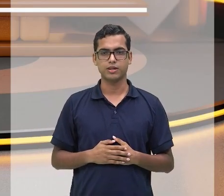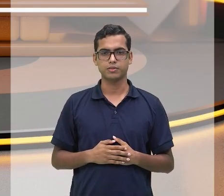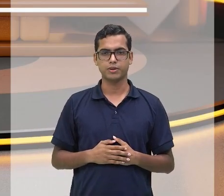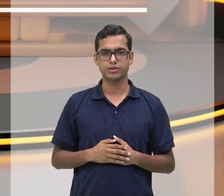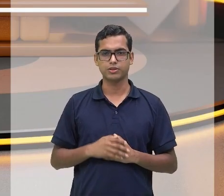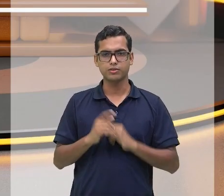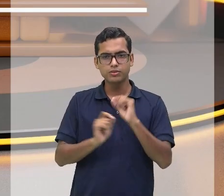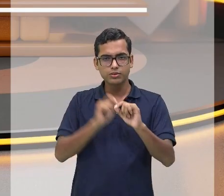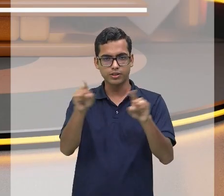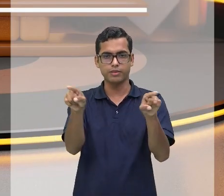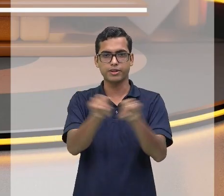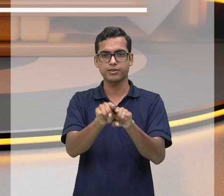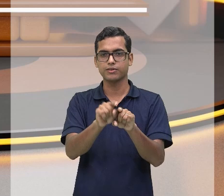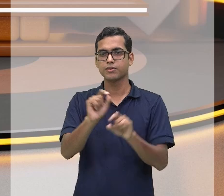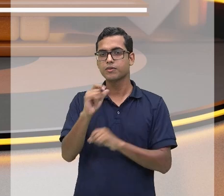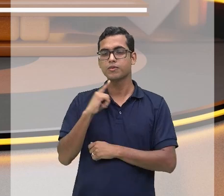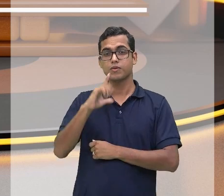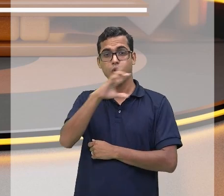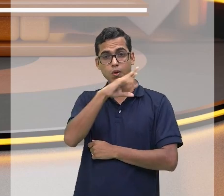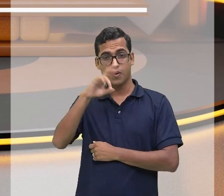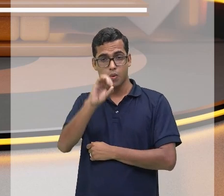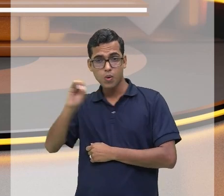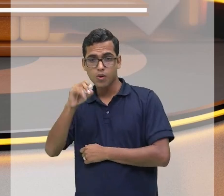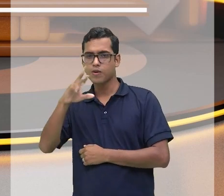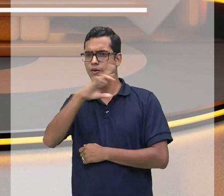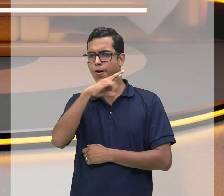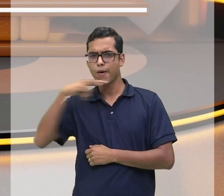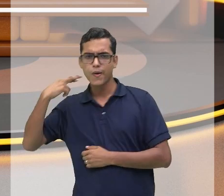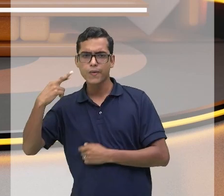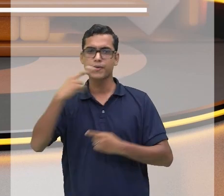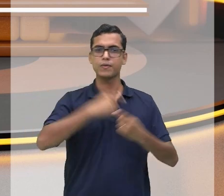Rússia, né? A Armênia,